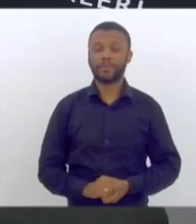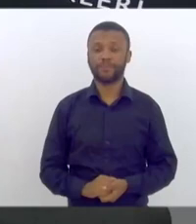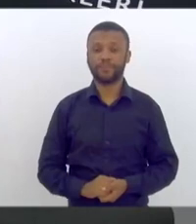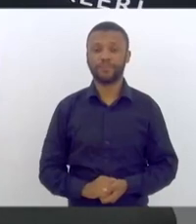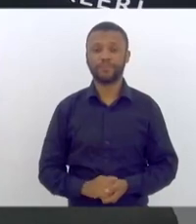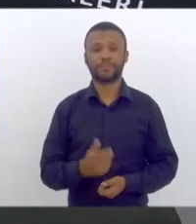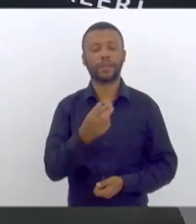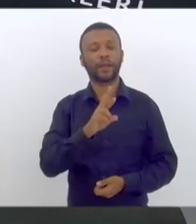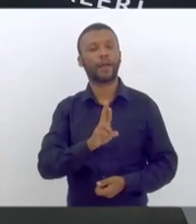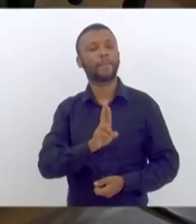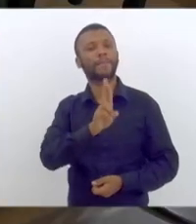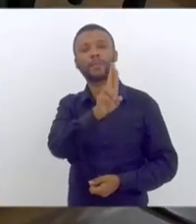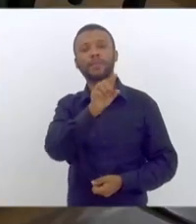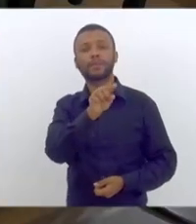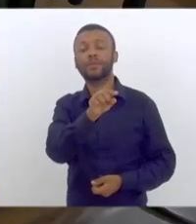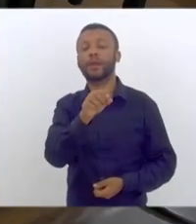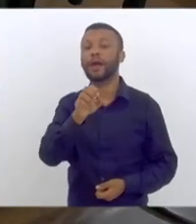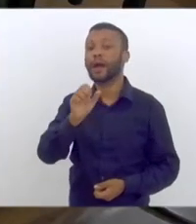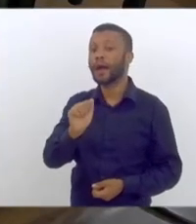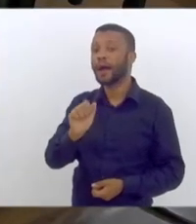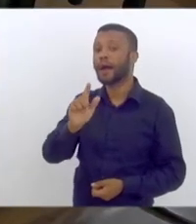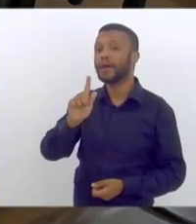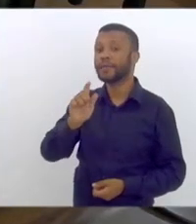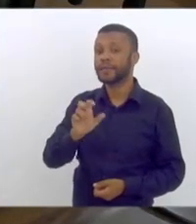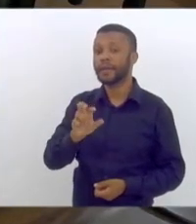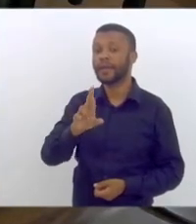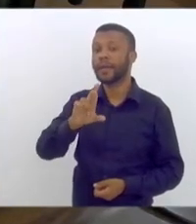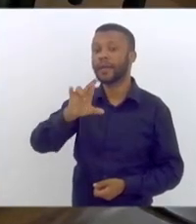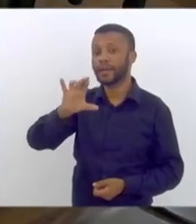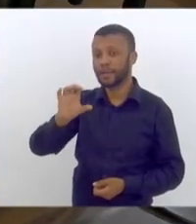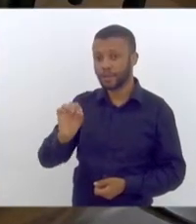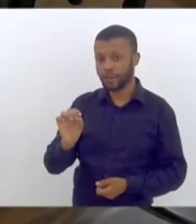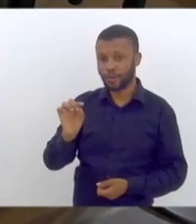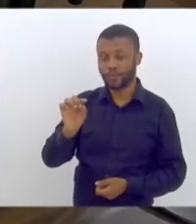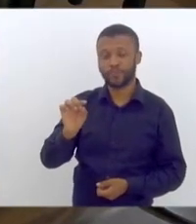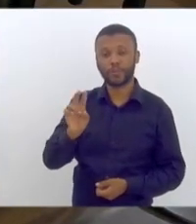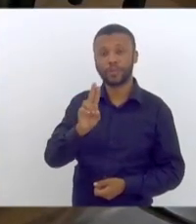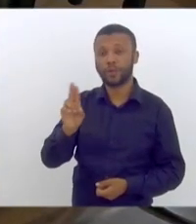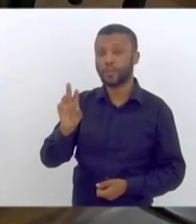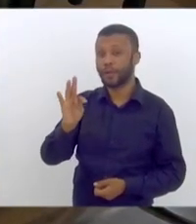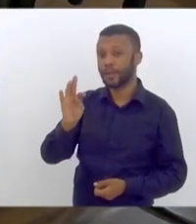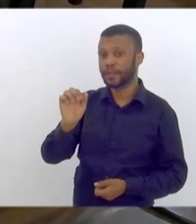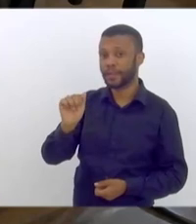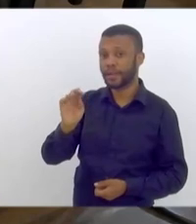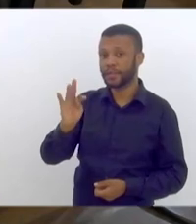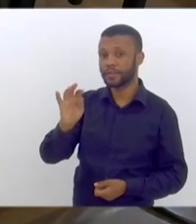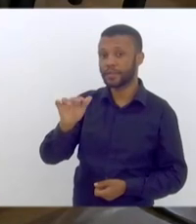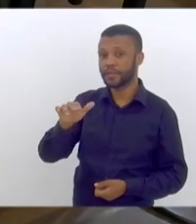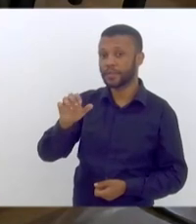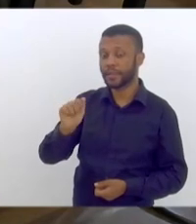representando a g Rio a Tatiana Oliver